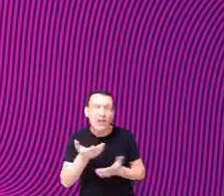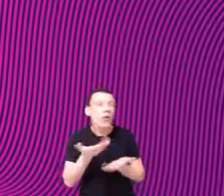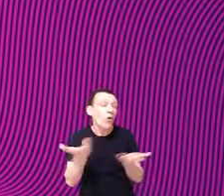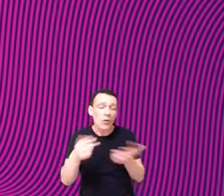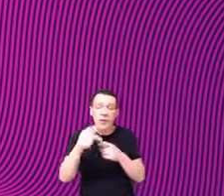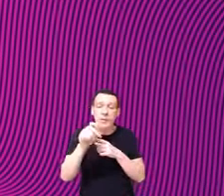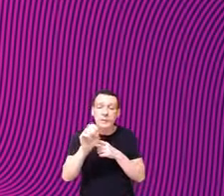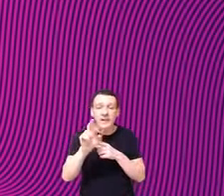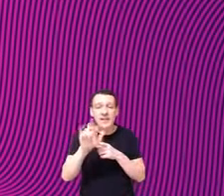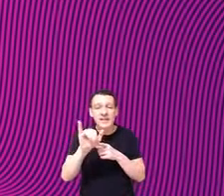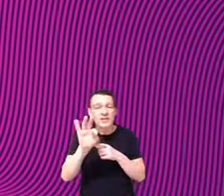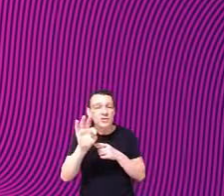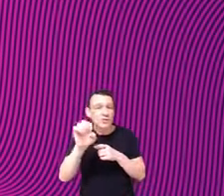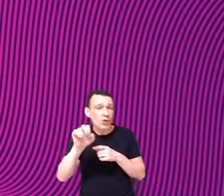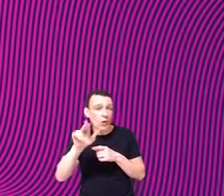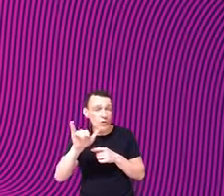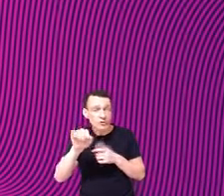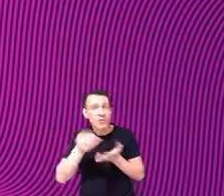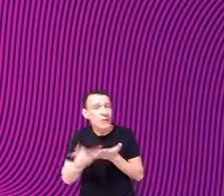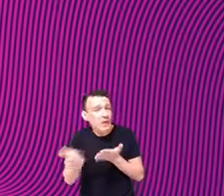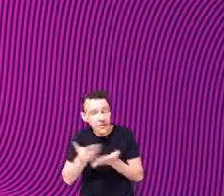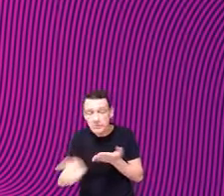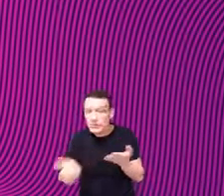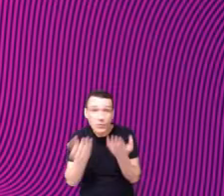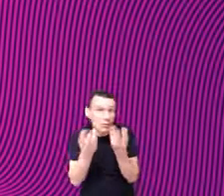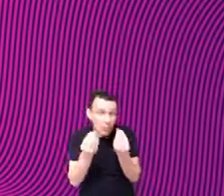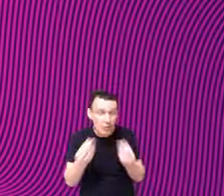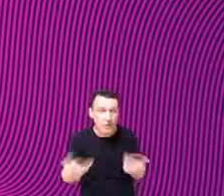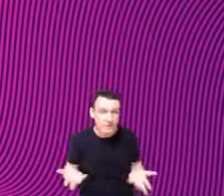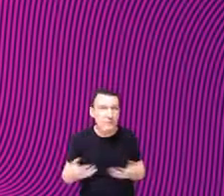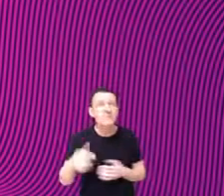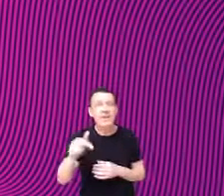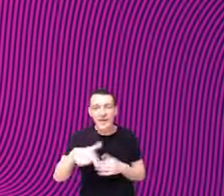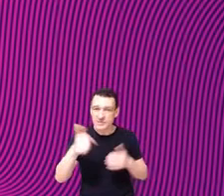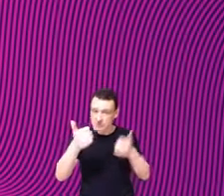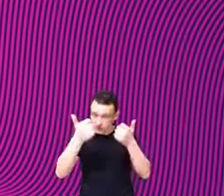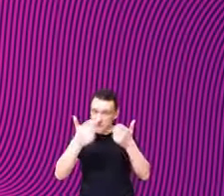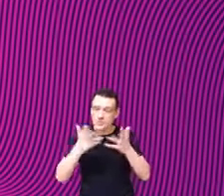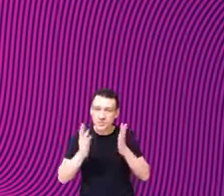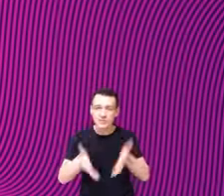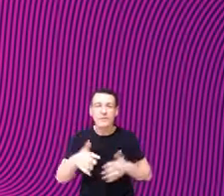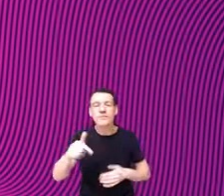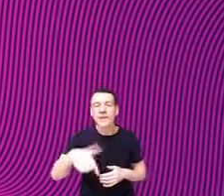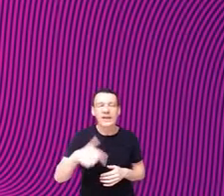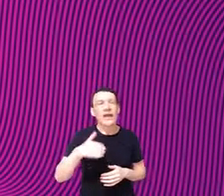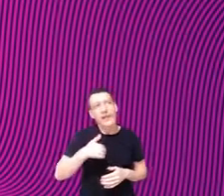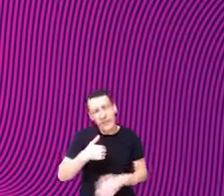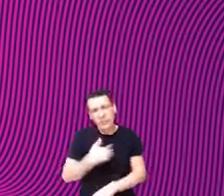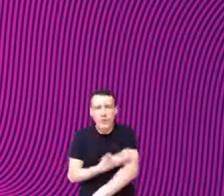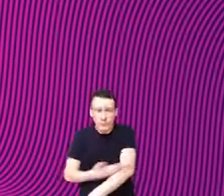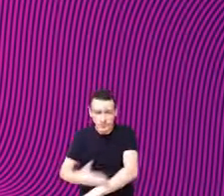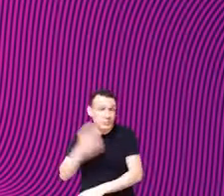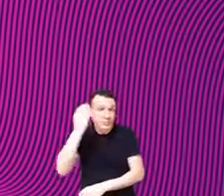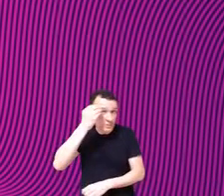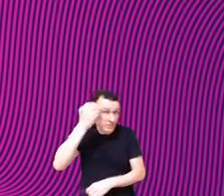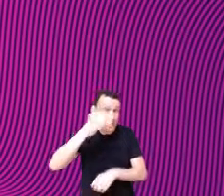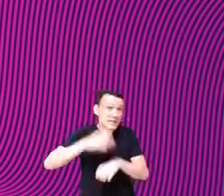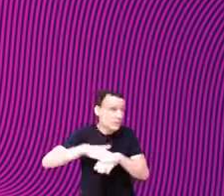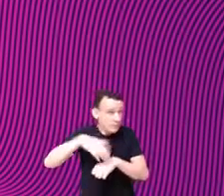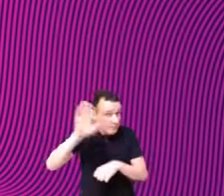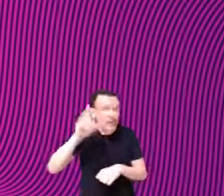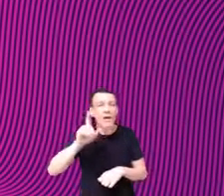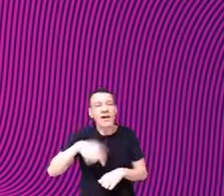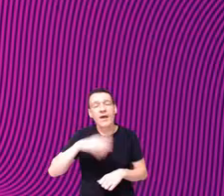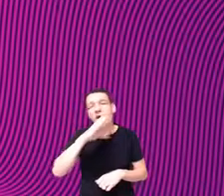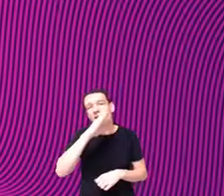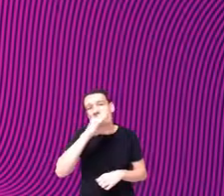gente falou um pouco no desbalanço no sistema brasileiro do ponto de vista de adulto, que é a minha experiência, mas vocês trazem aqui uma